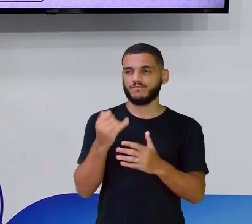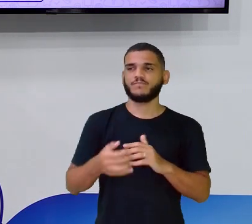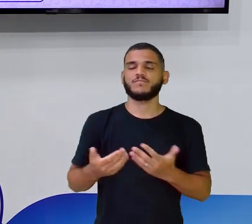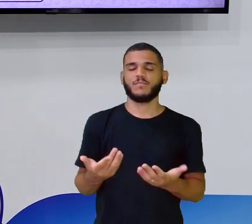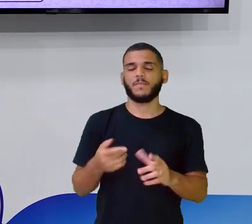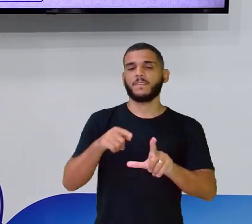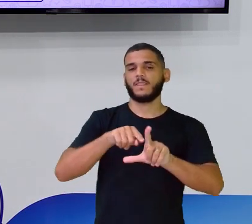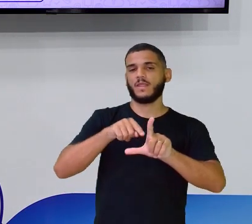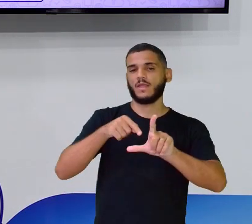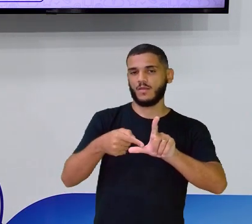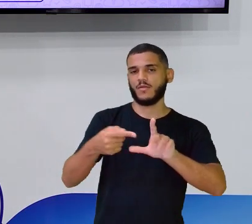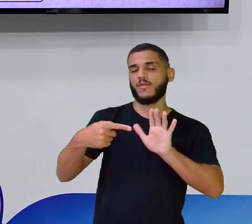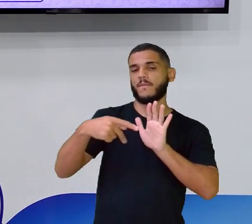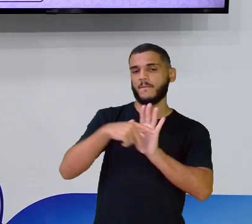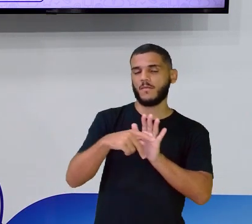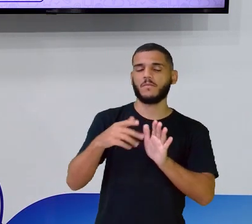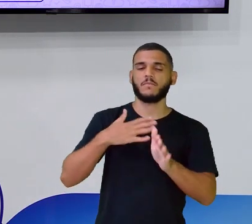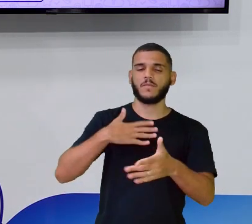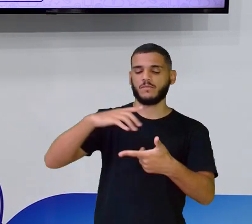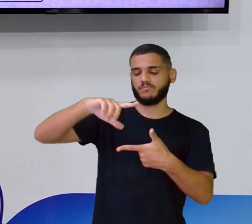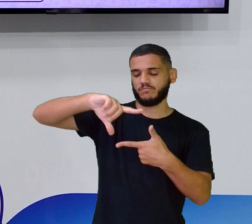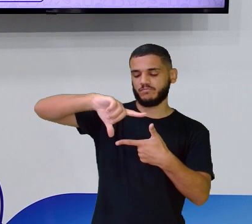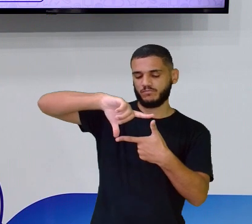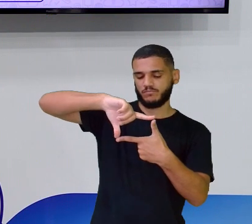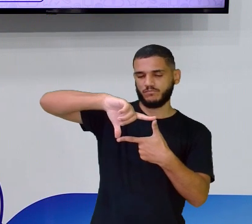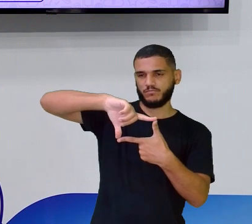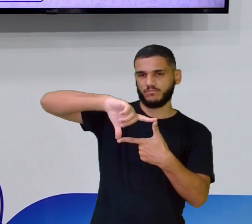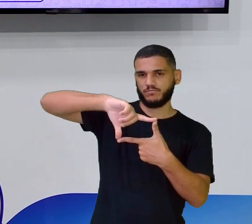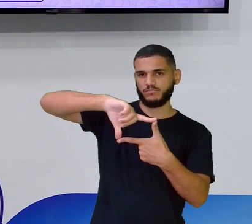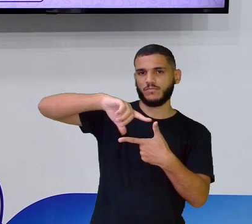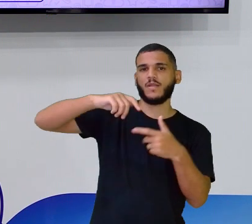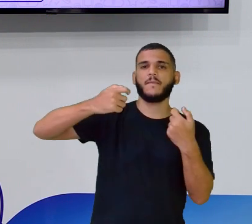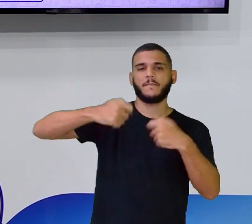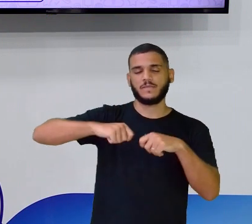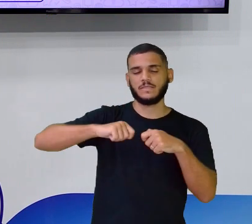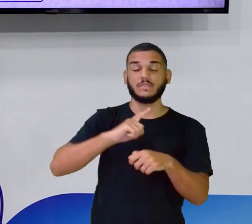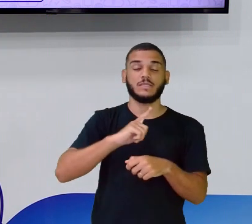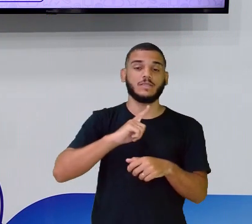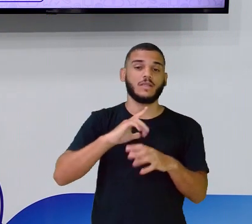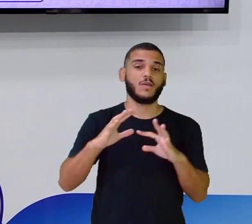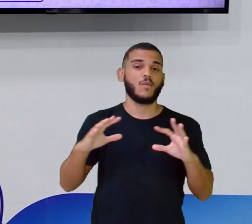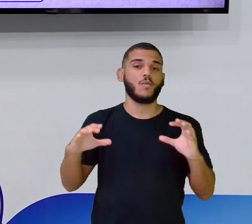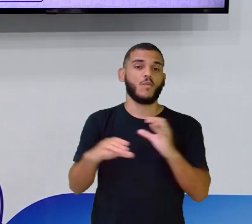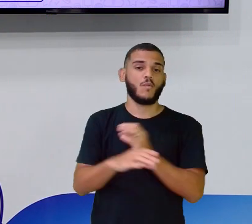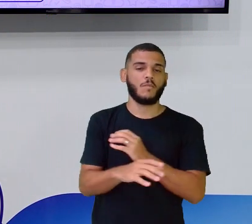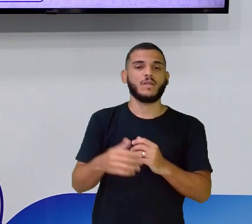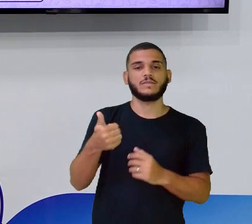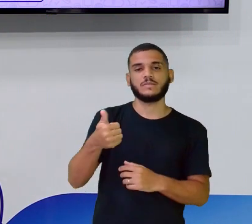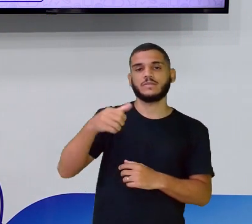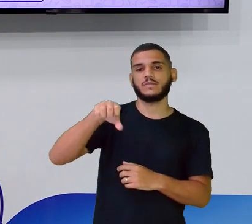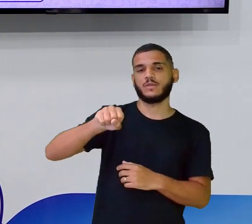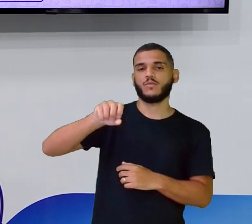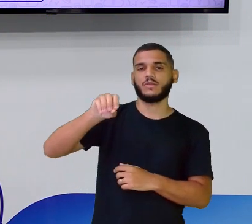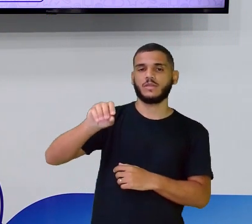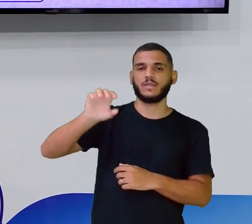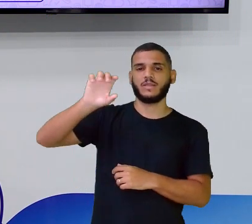os ângulos do meu retângulo precisam medir 180 graus, beleza? Vamos embora.